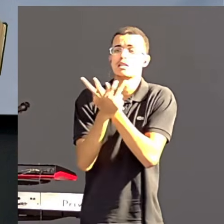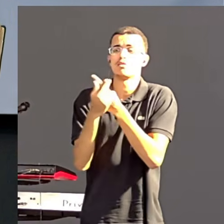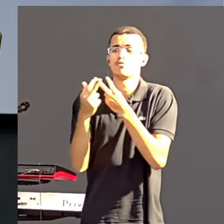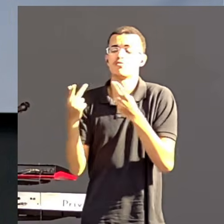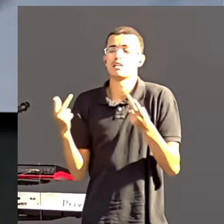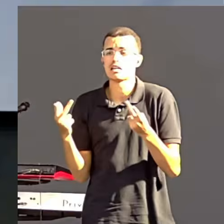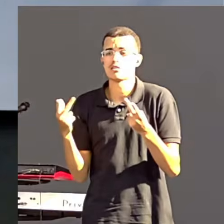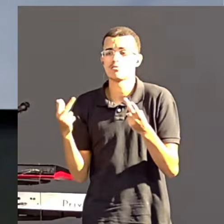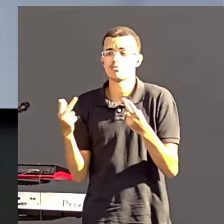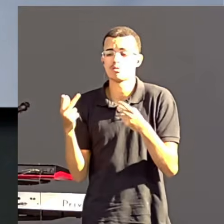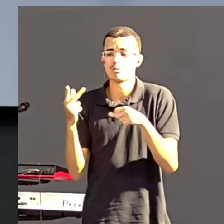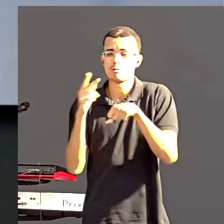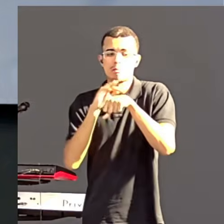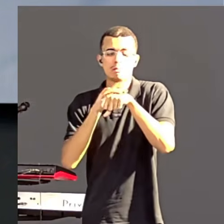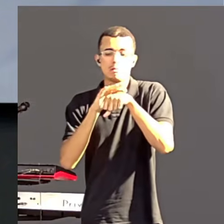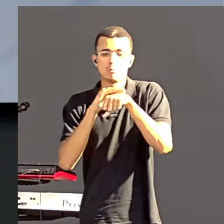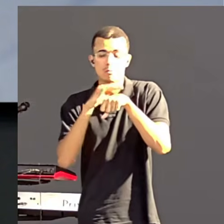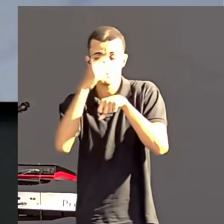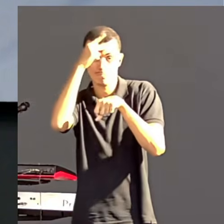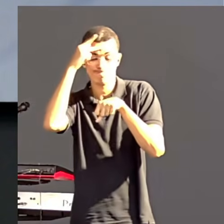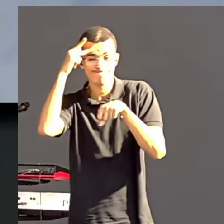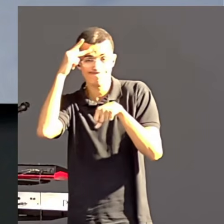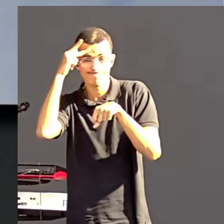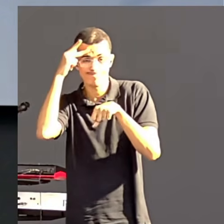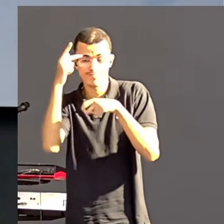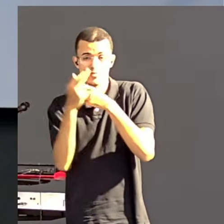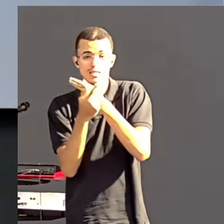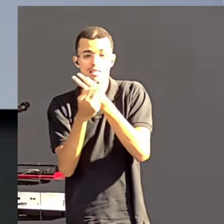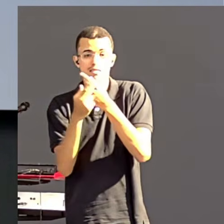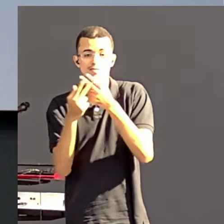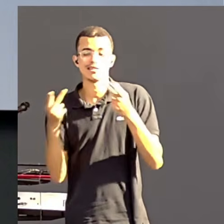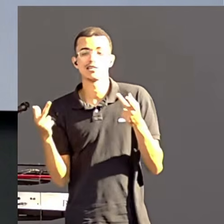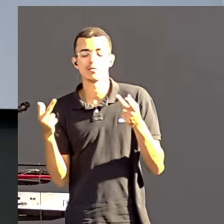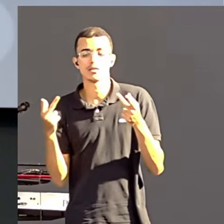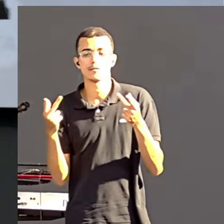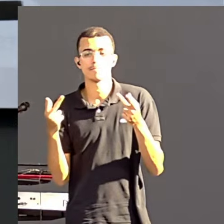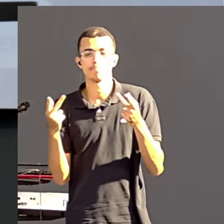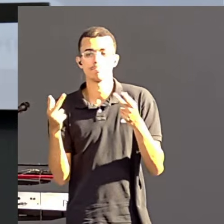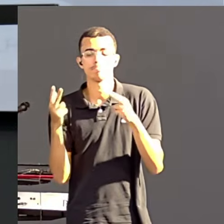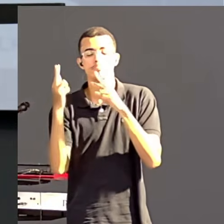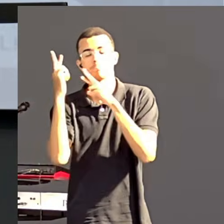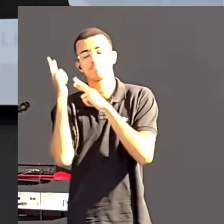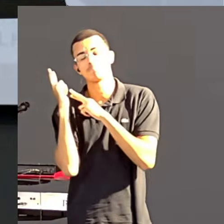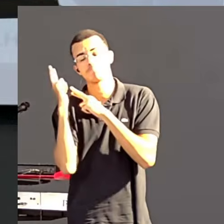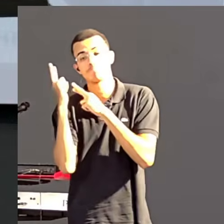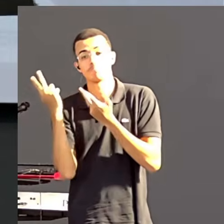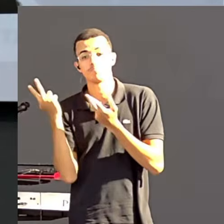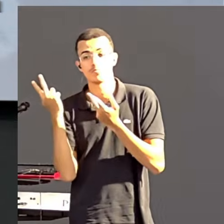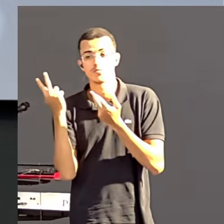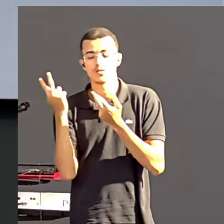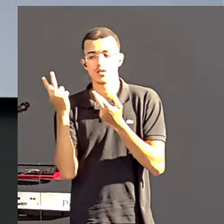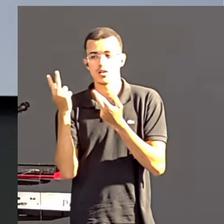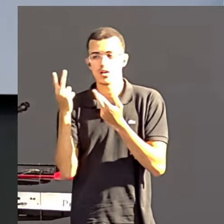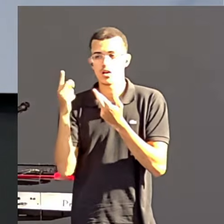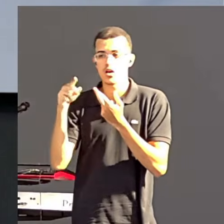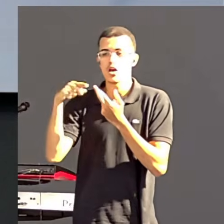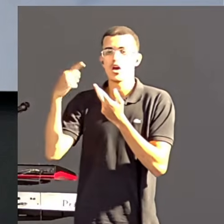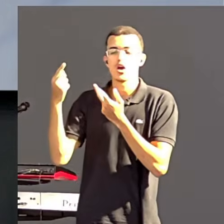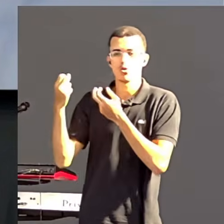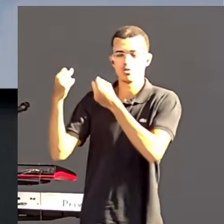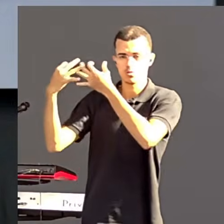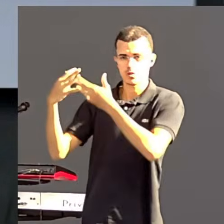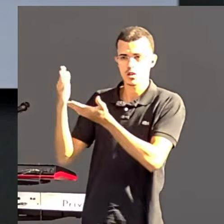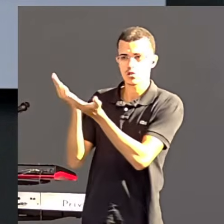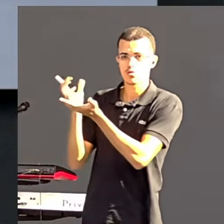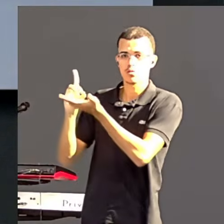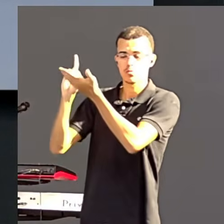muitos doentes e muitos que dormem. Em outra versão da Bíblia diz, já